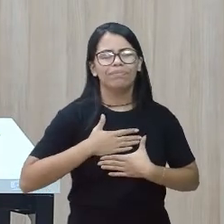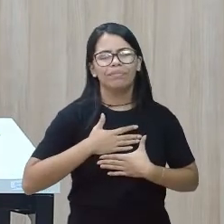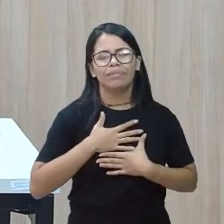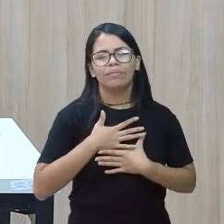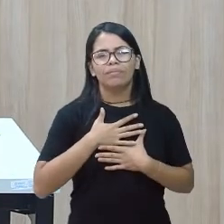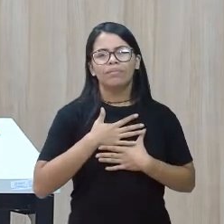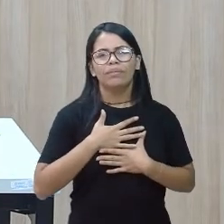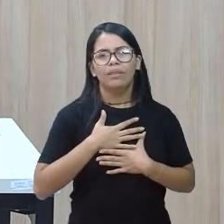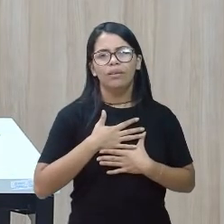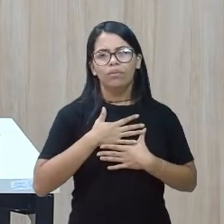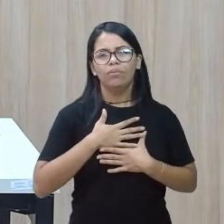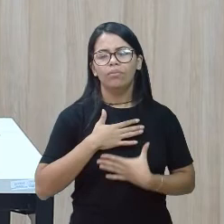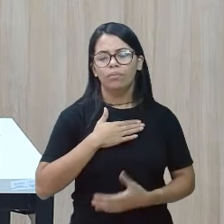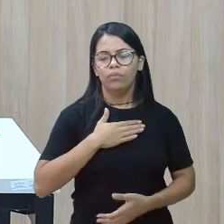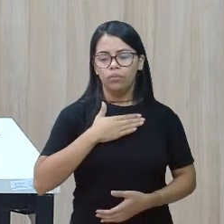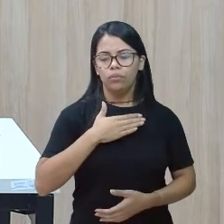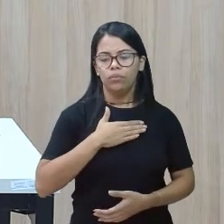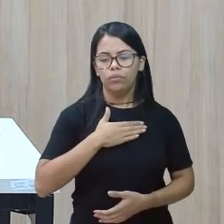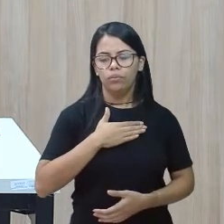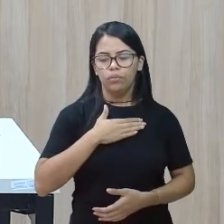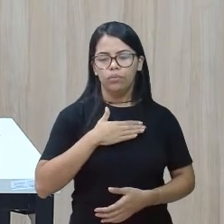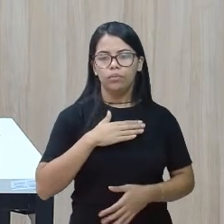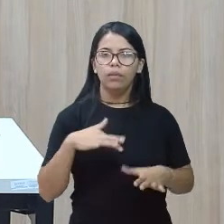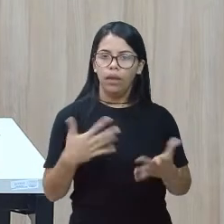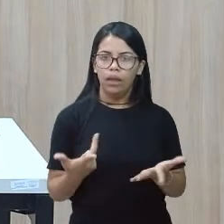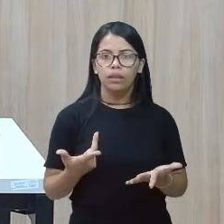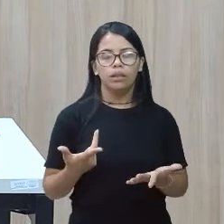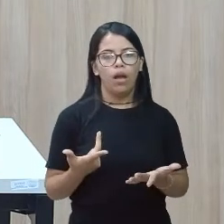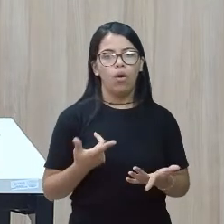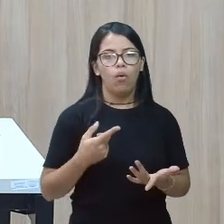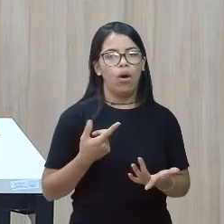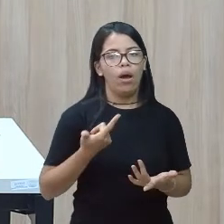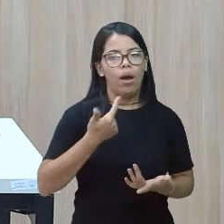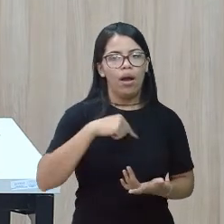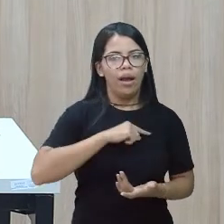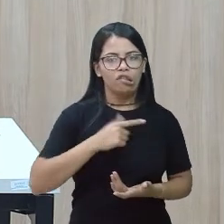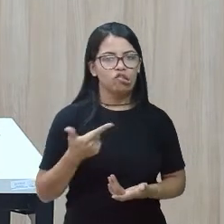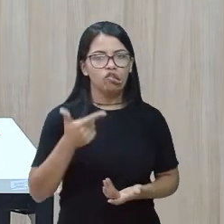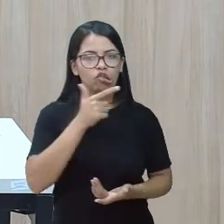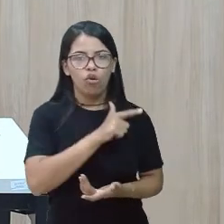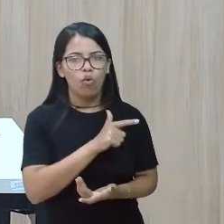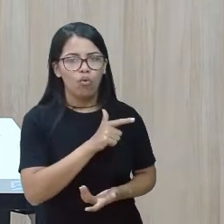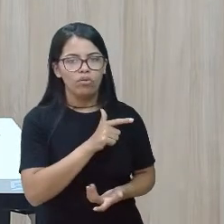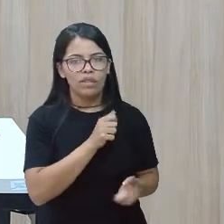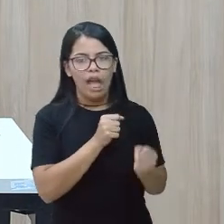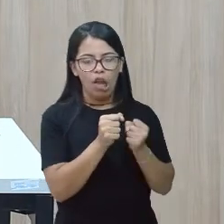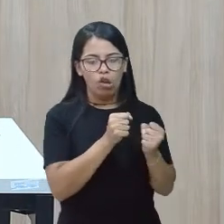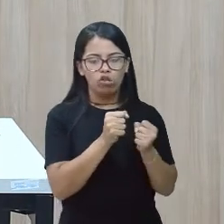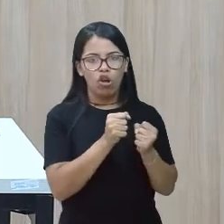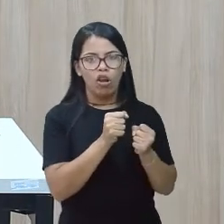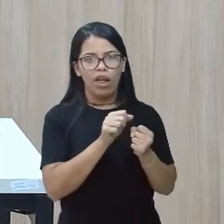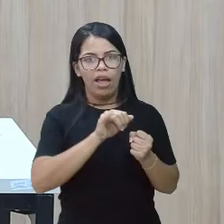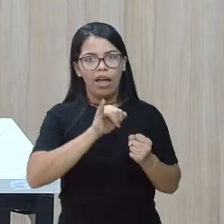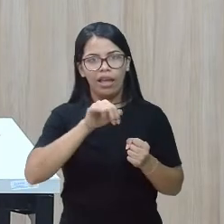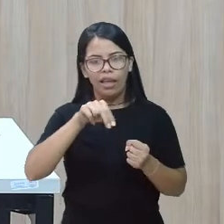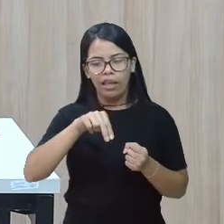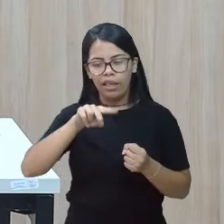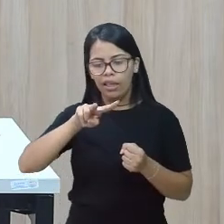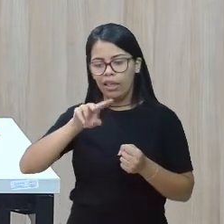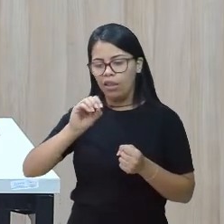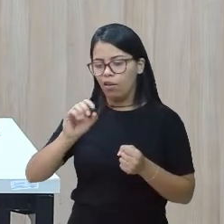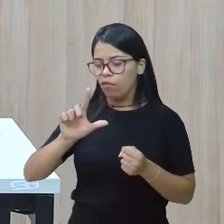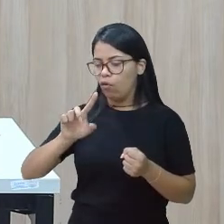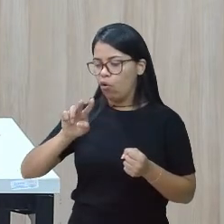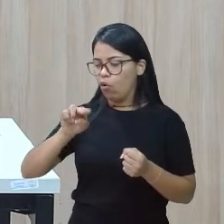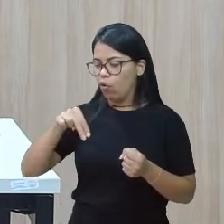que são involuntários. Nós já estudamos esse termo. São aqueles que a gente não consegue, né, controlar. E aí, professora Cláudia, tem